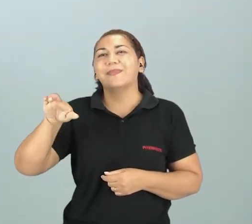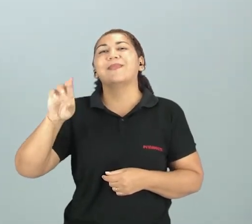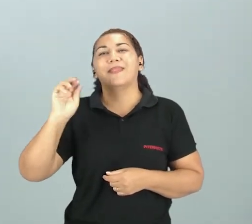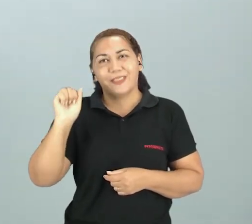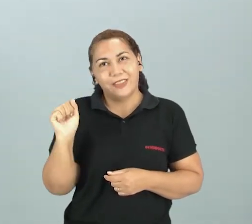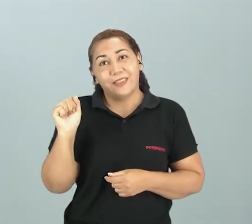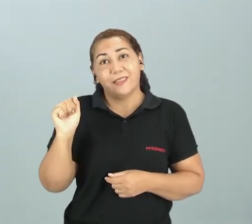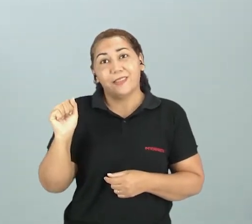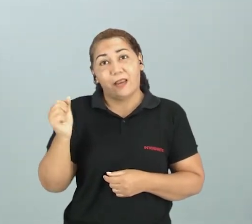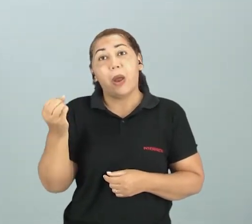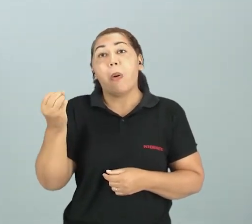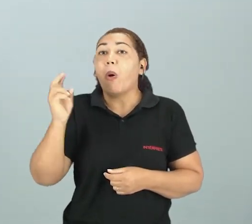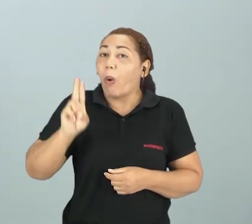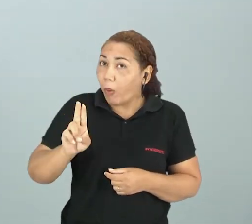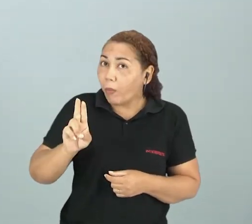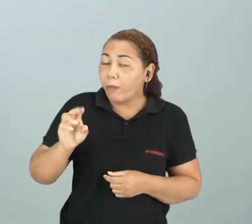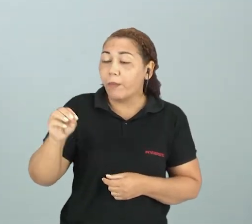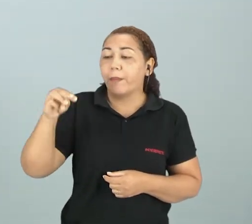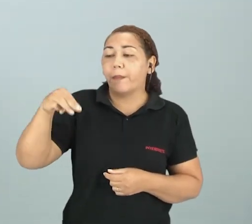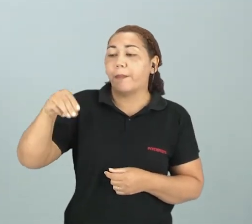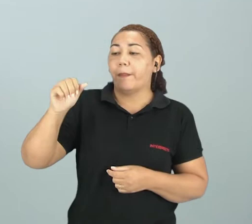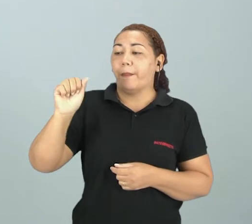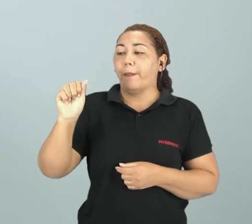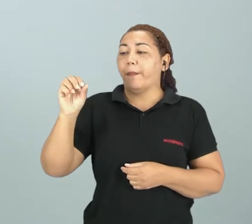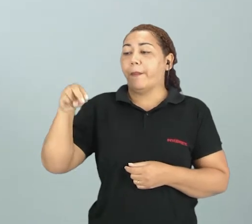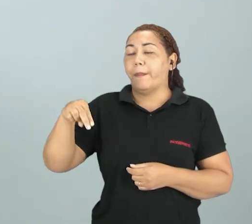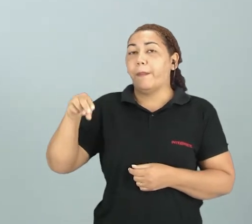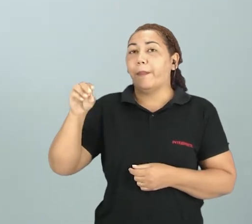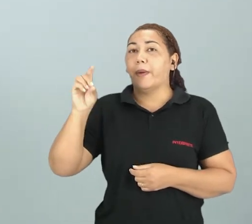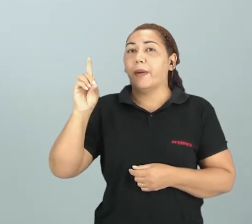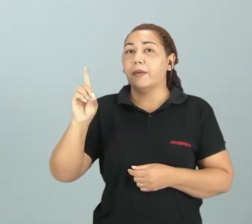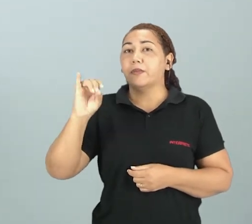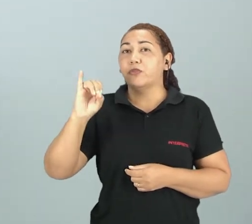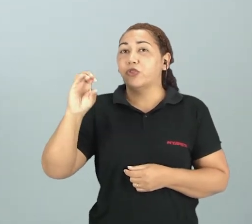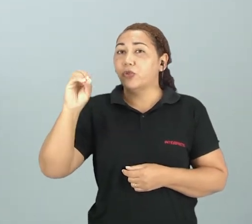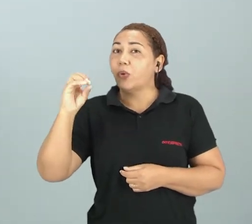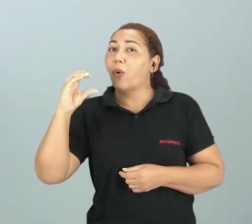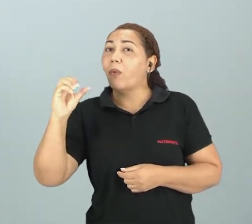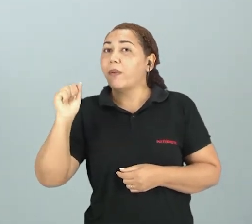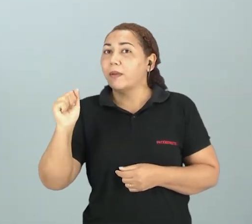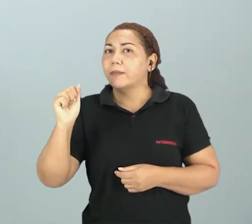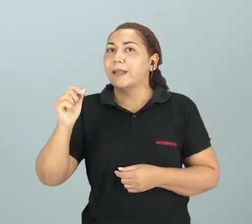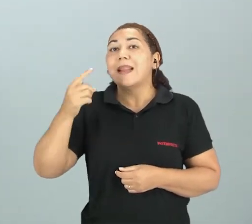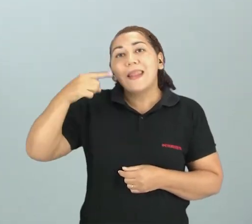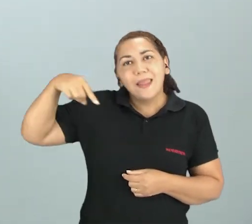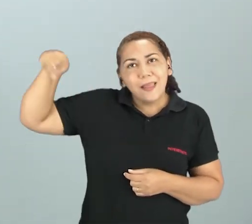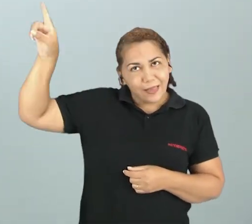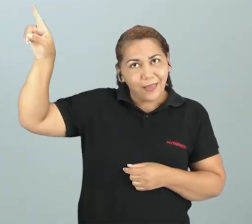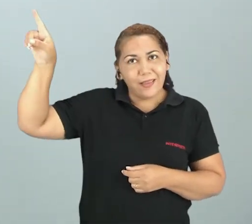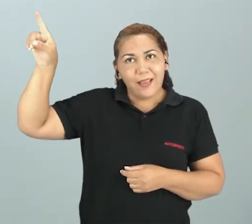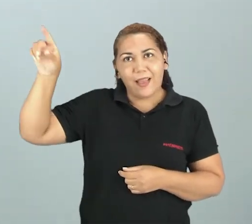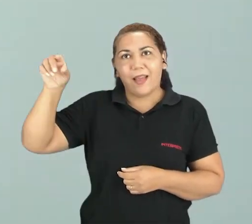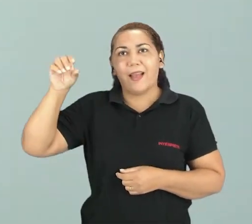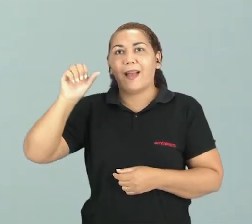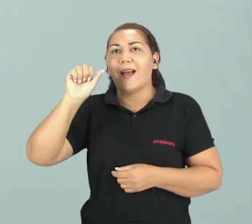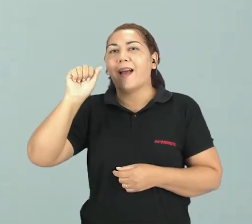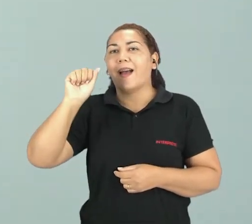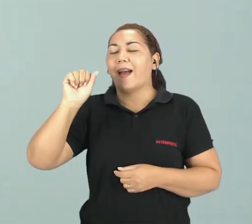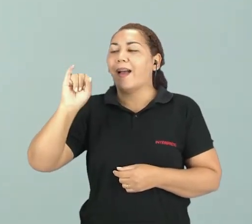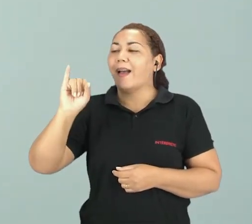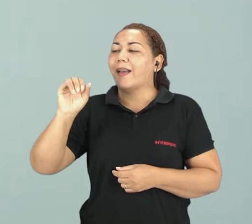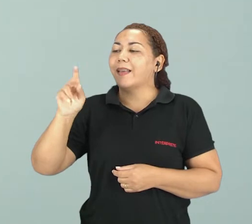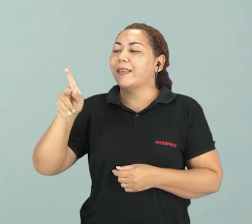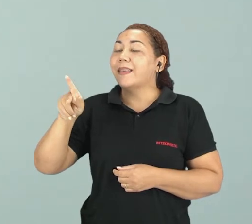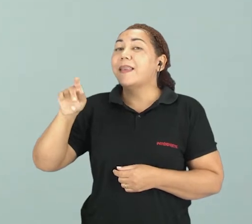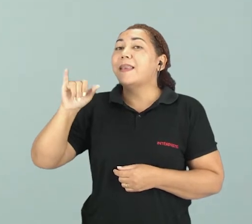mandioca. Então, a gente tem que conhecer, é importante a gente conhecer esses dialetos em todo o nosso país, para a gente poder